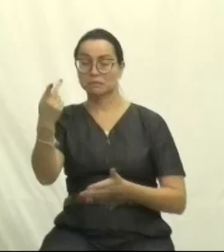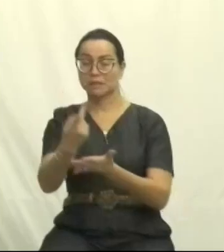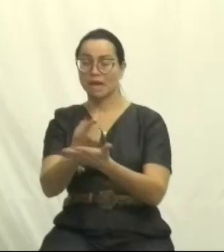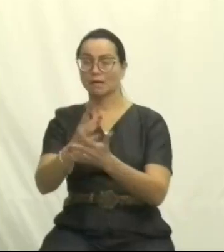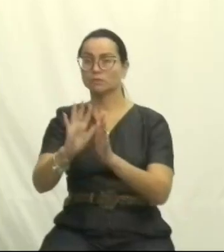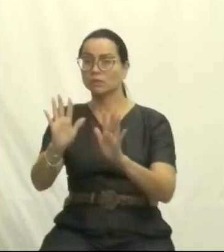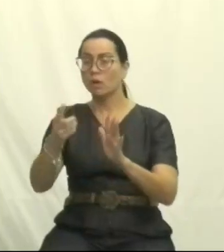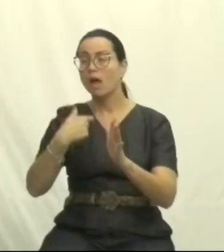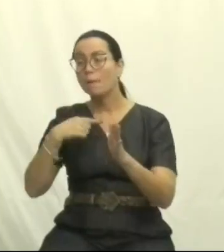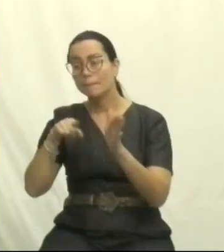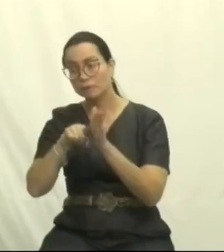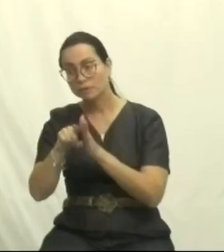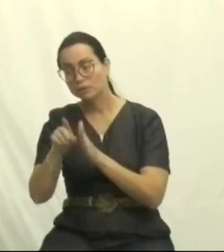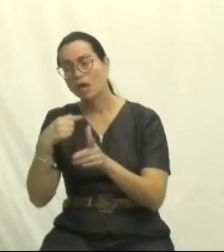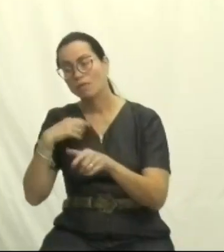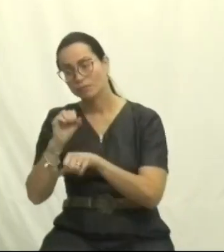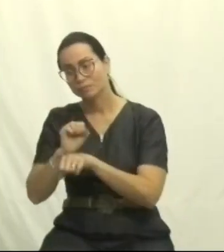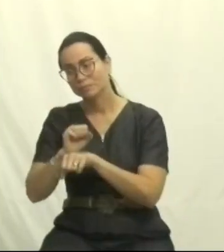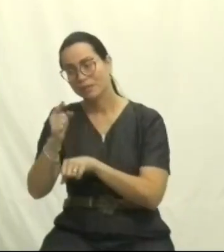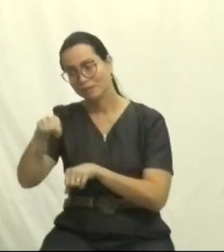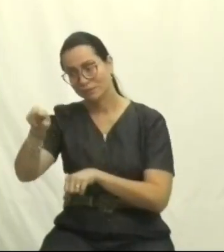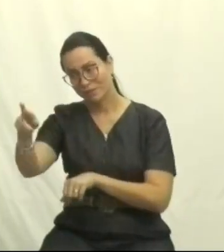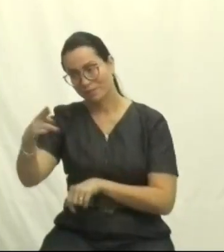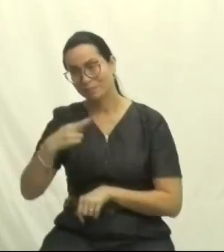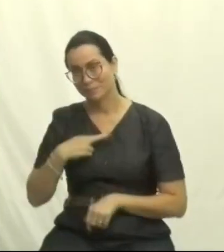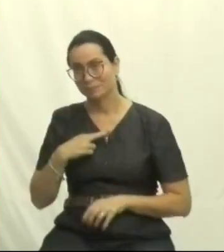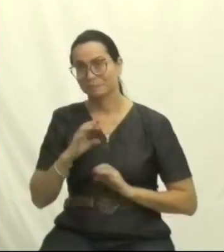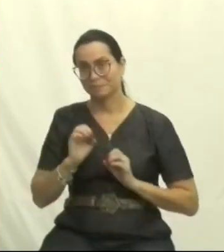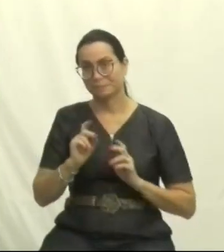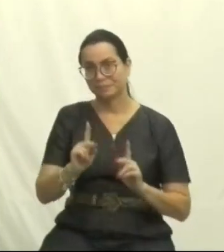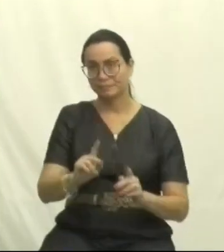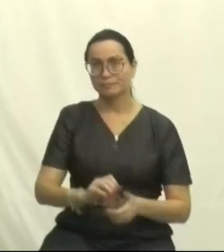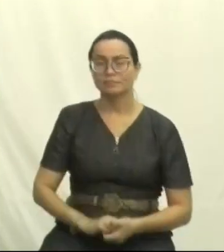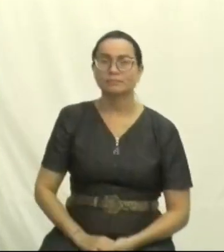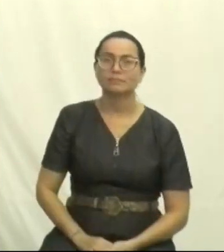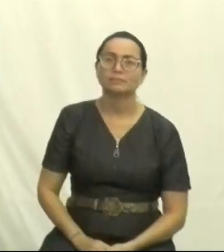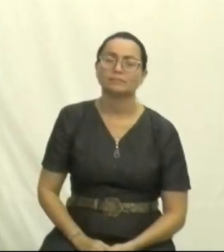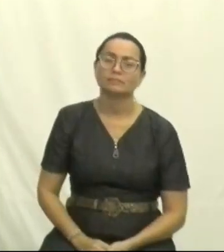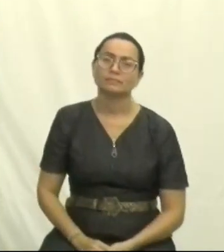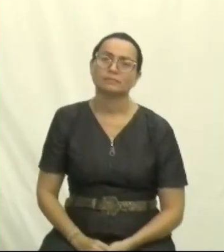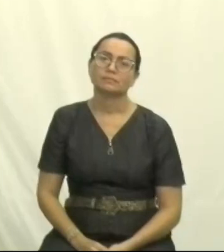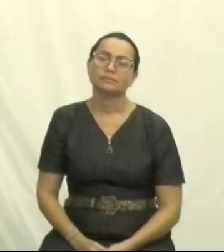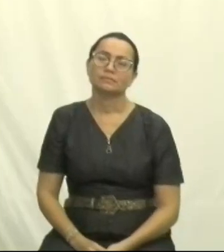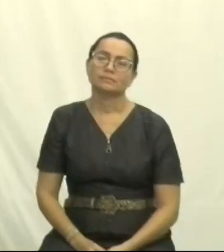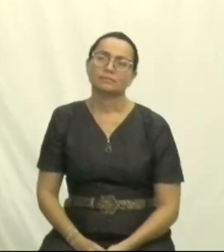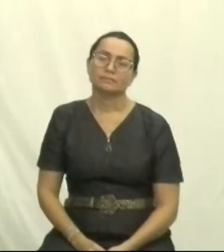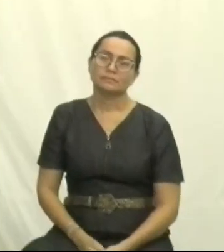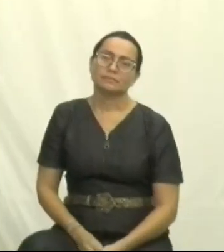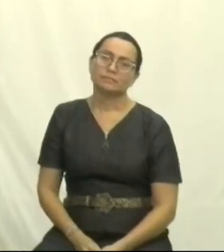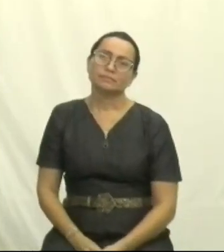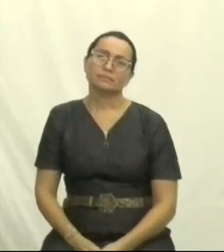de possibilidade das pessoas que supostamente estão envolvidas em algum ilícito